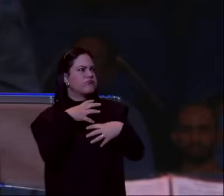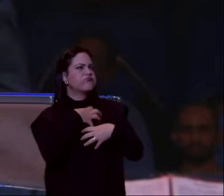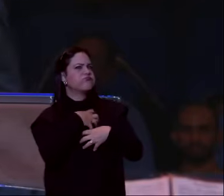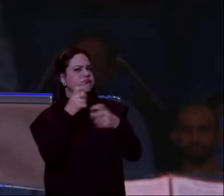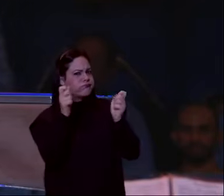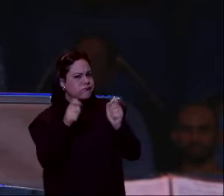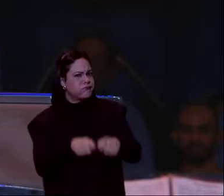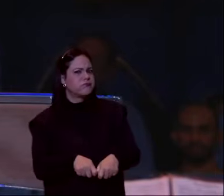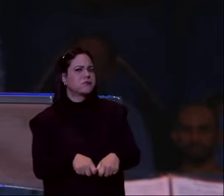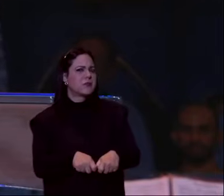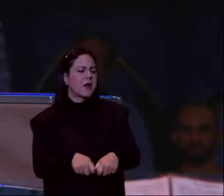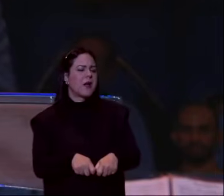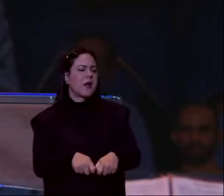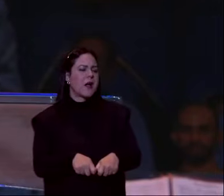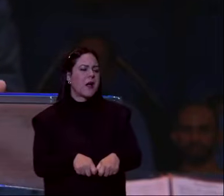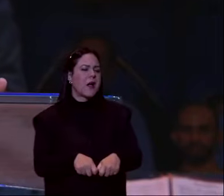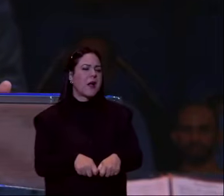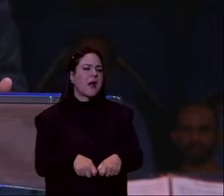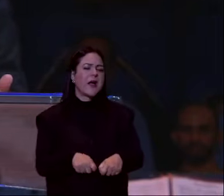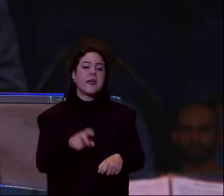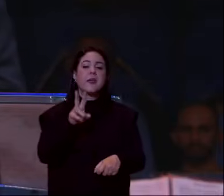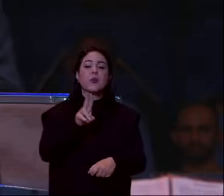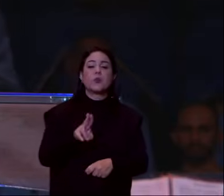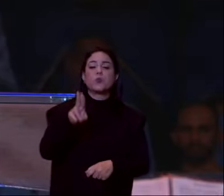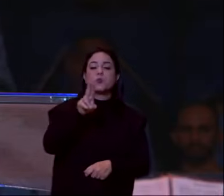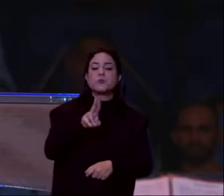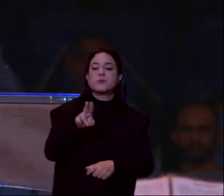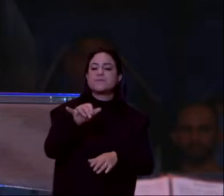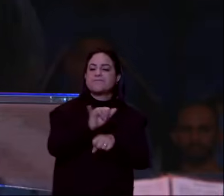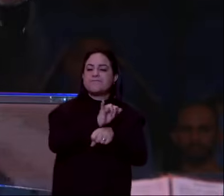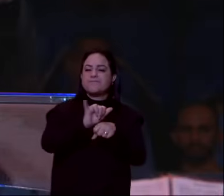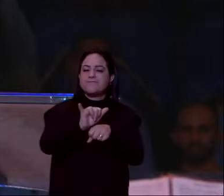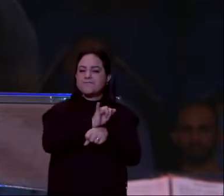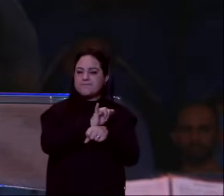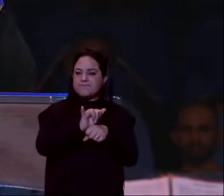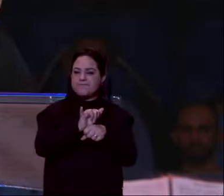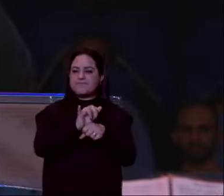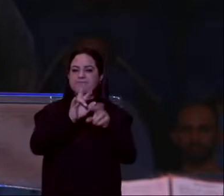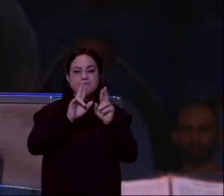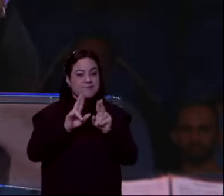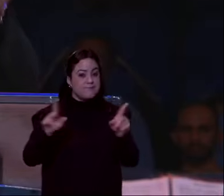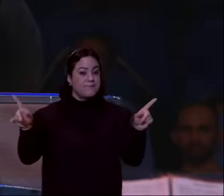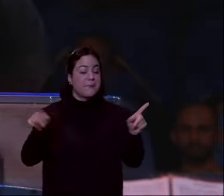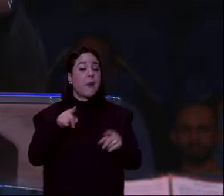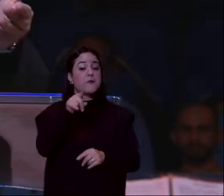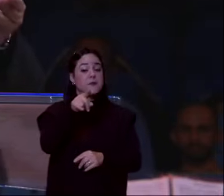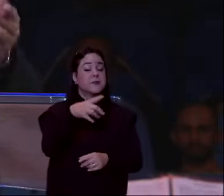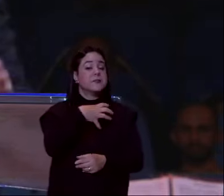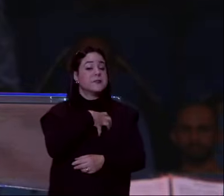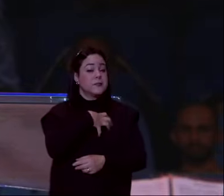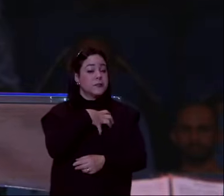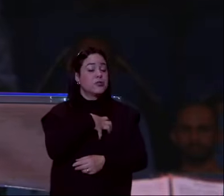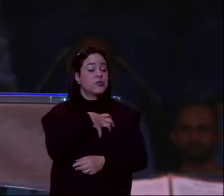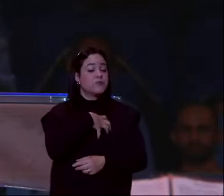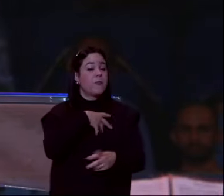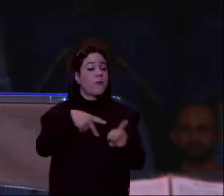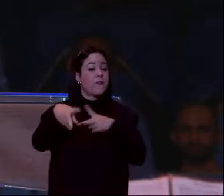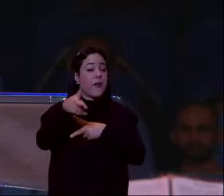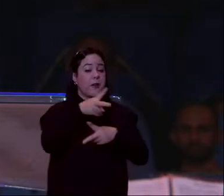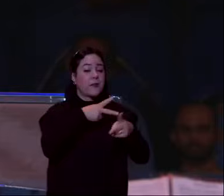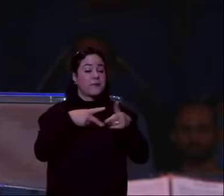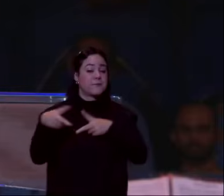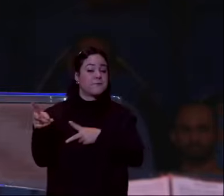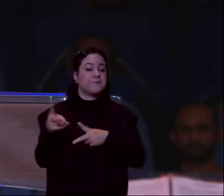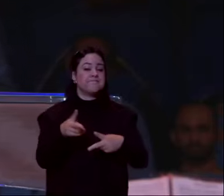ele usa coisas muito especiais só para fazer você ouvir a voz dele. E